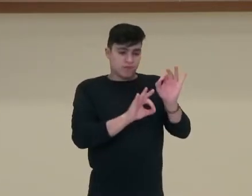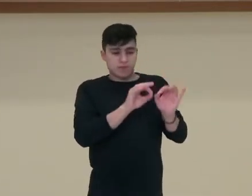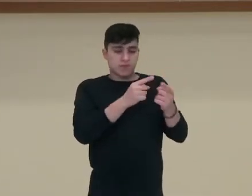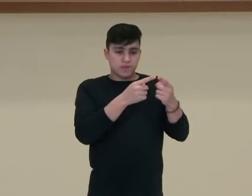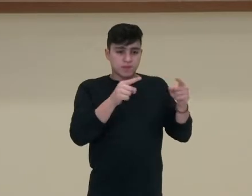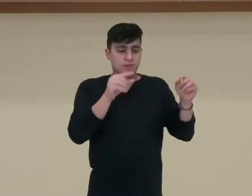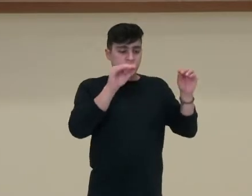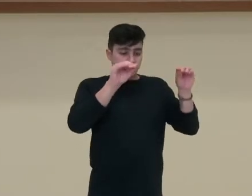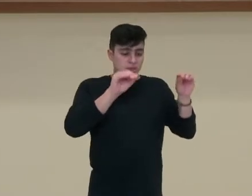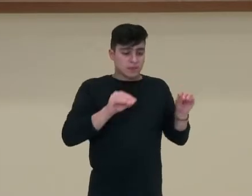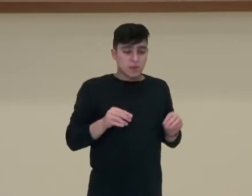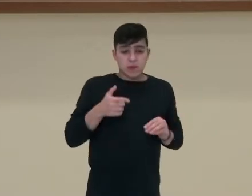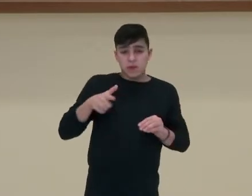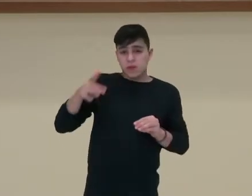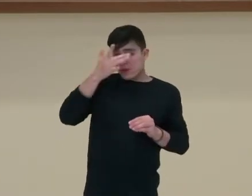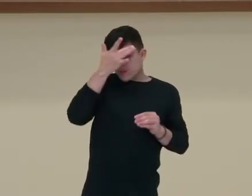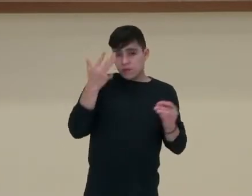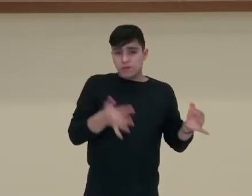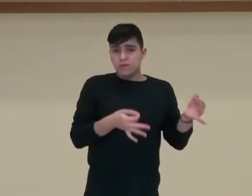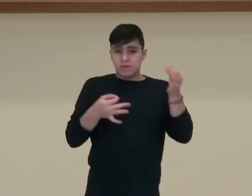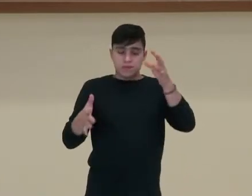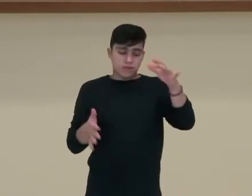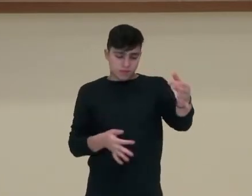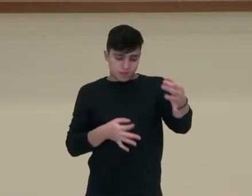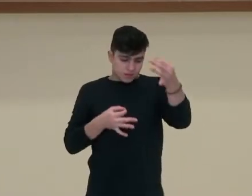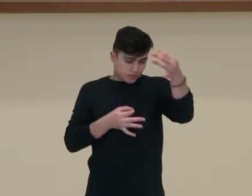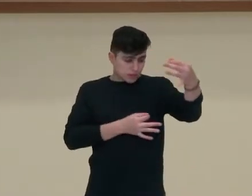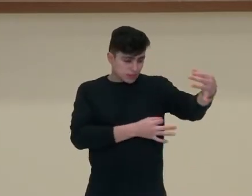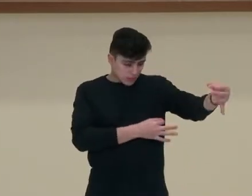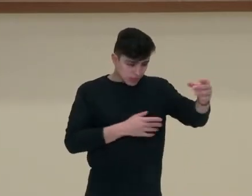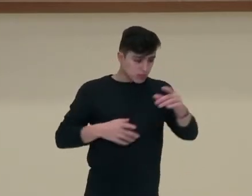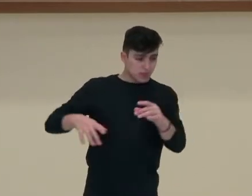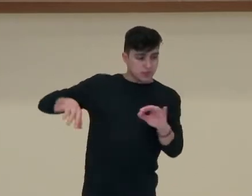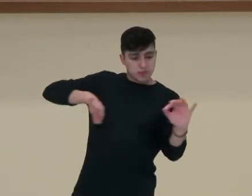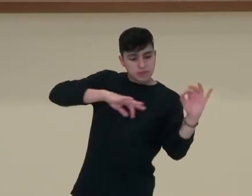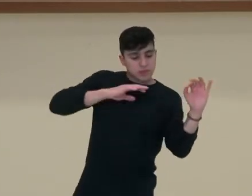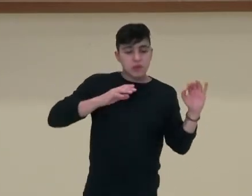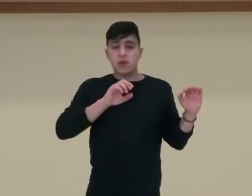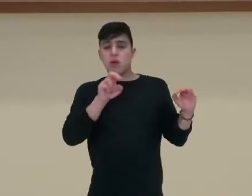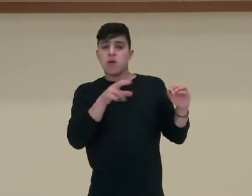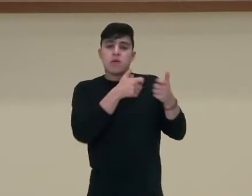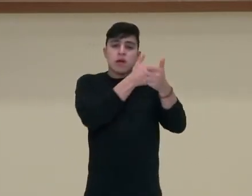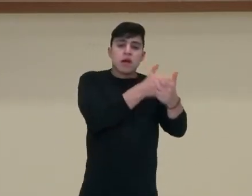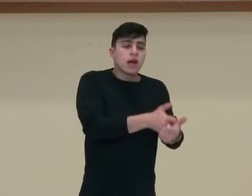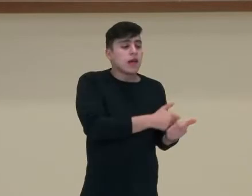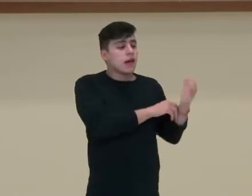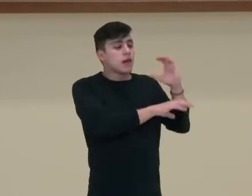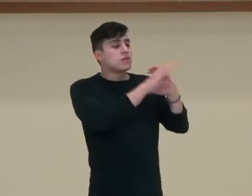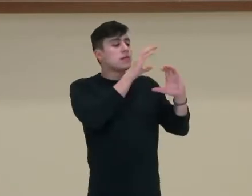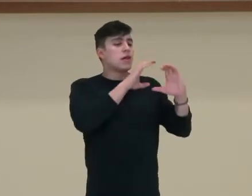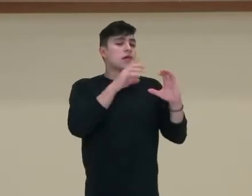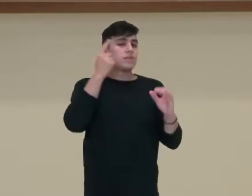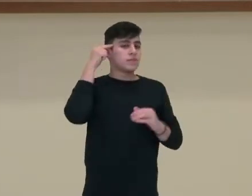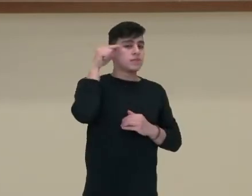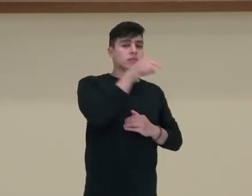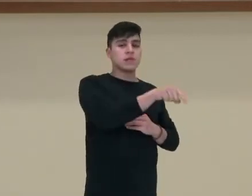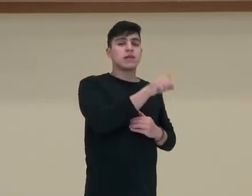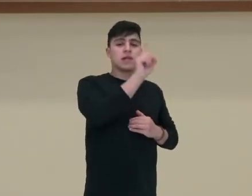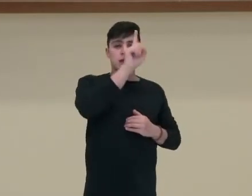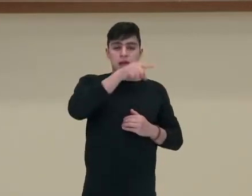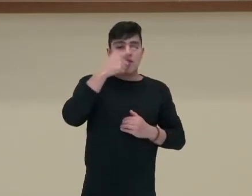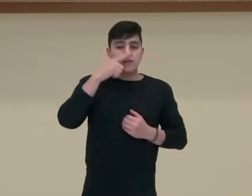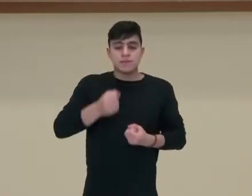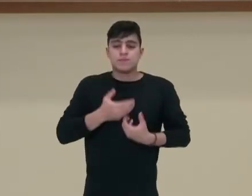para que outra pessoa consiga, né, fazer, tocar essa música, cantar essa música, né, fazer né, toda a